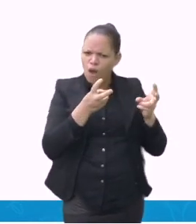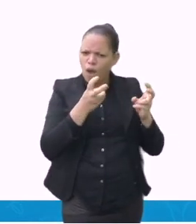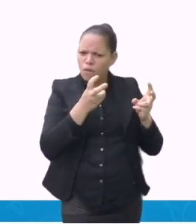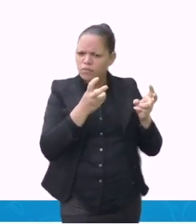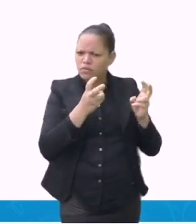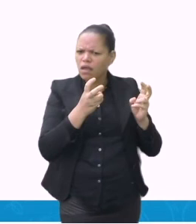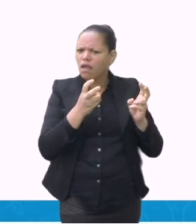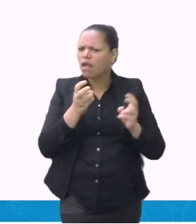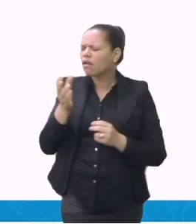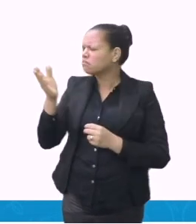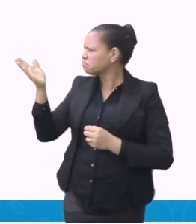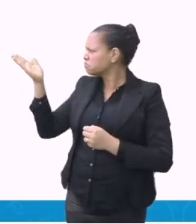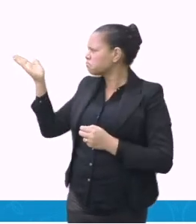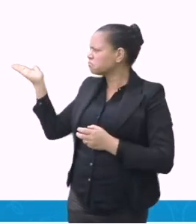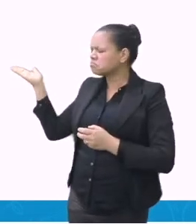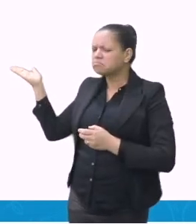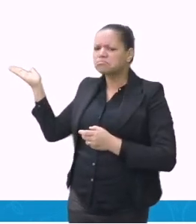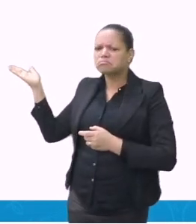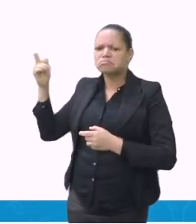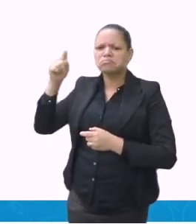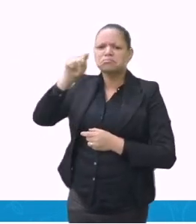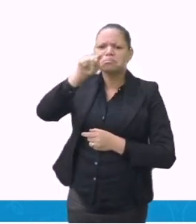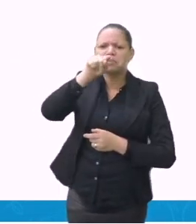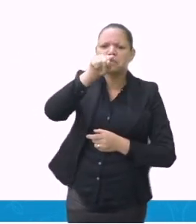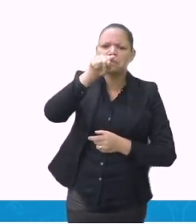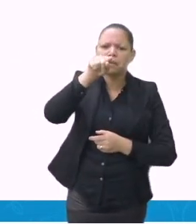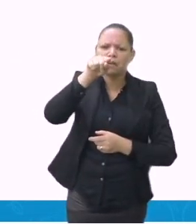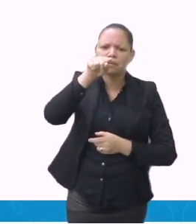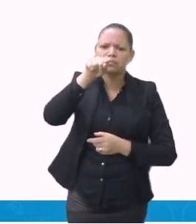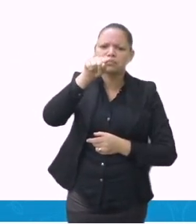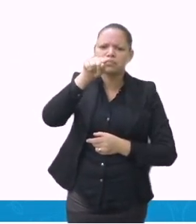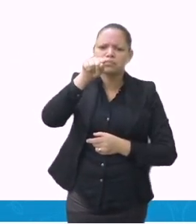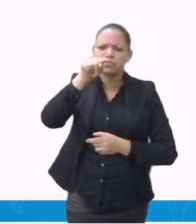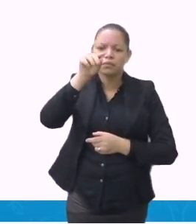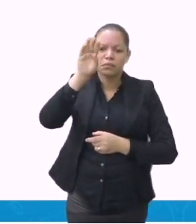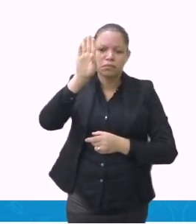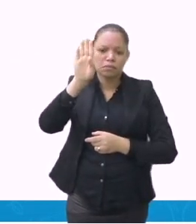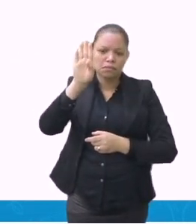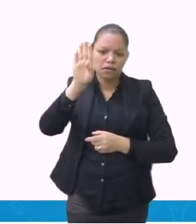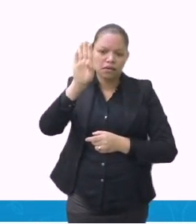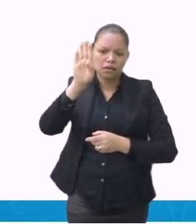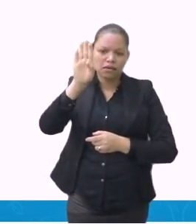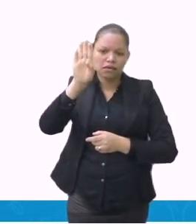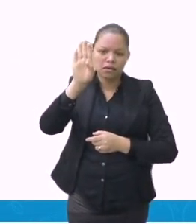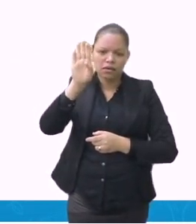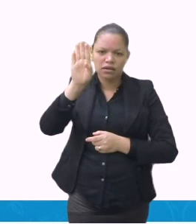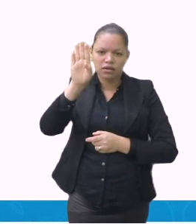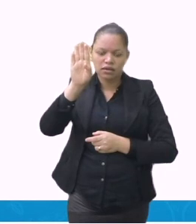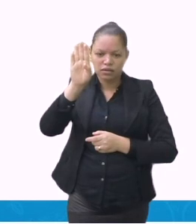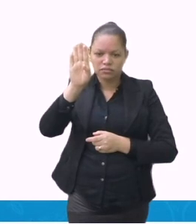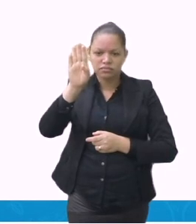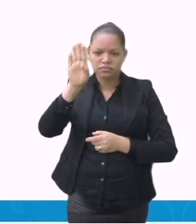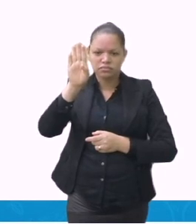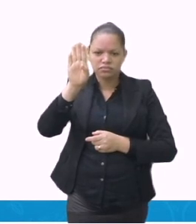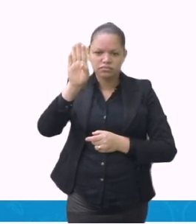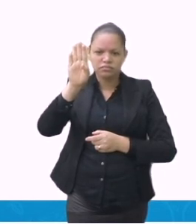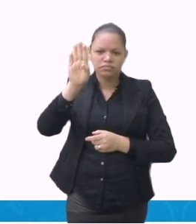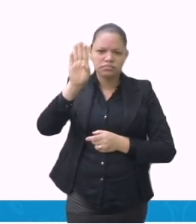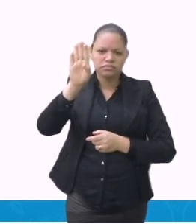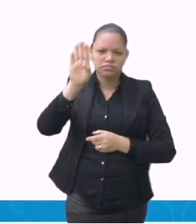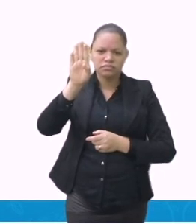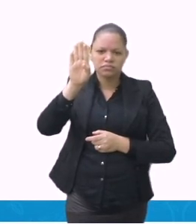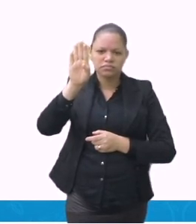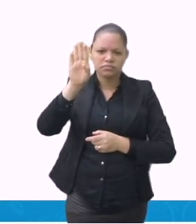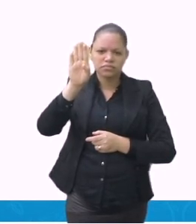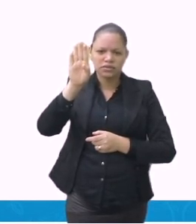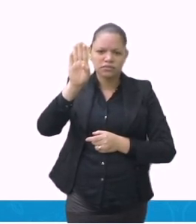na linha aqui onde passa essa linha e coluna. Então, eu quero o ponto B, ok? Vou fazer